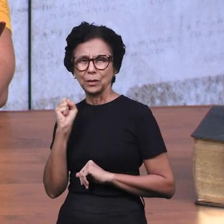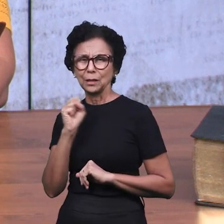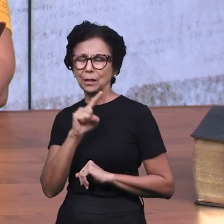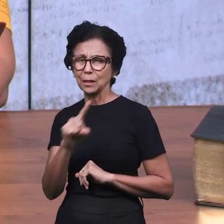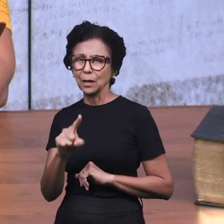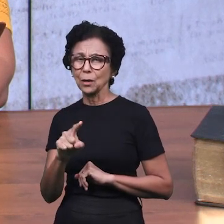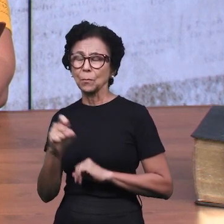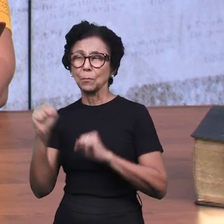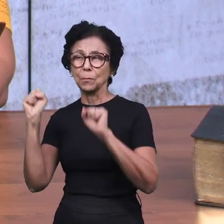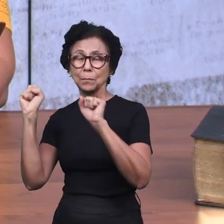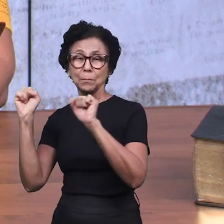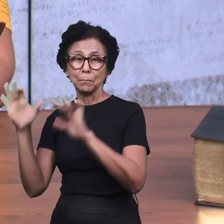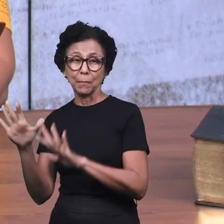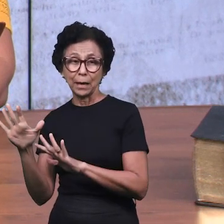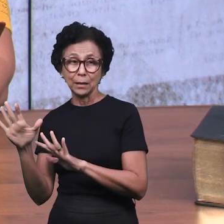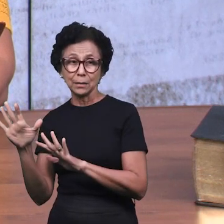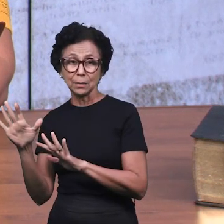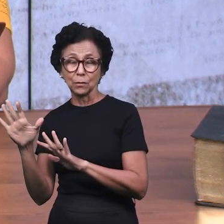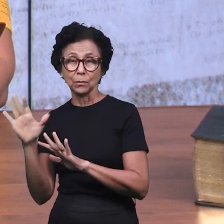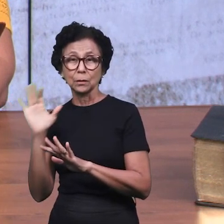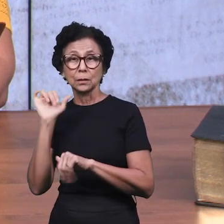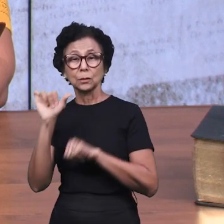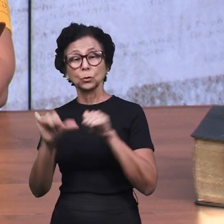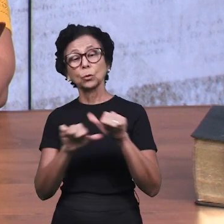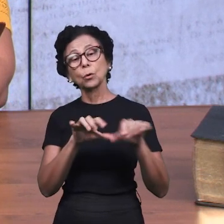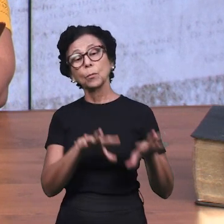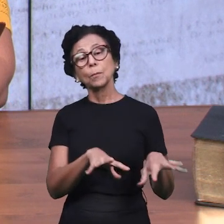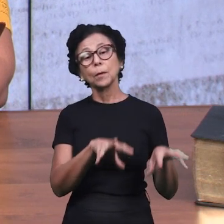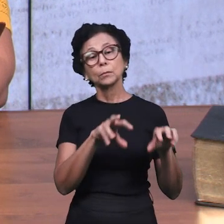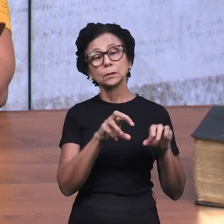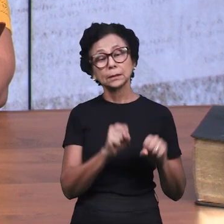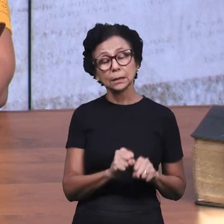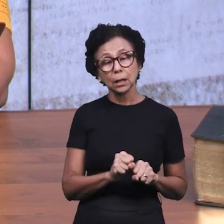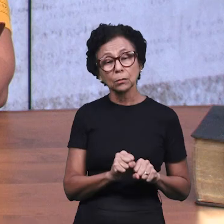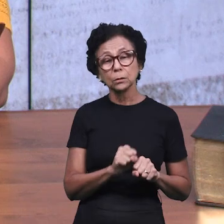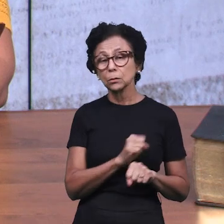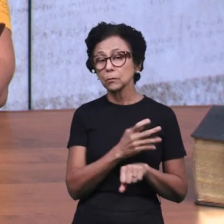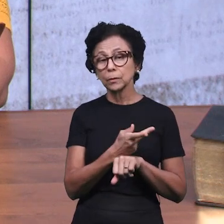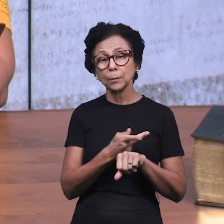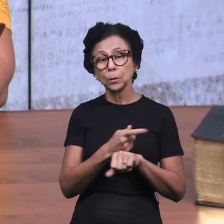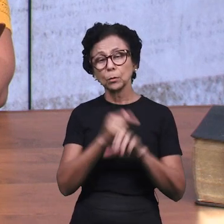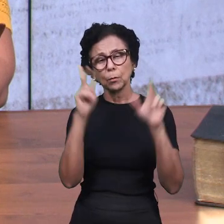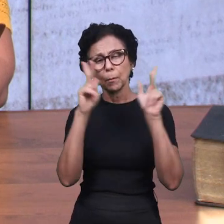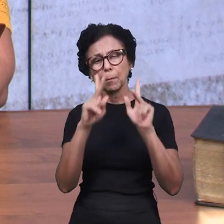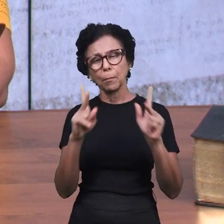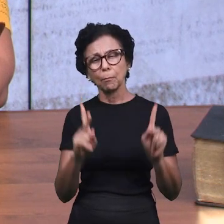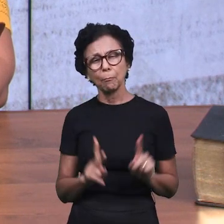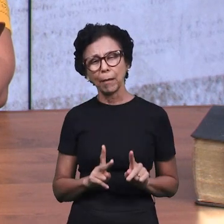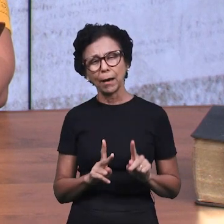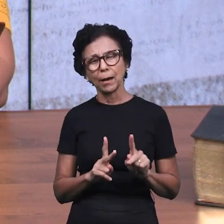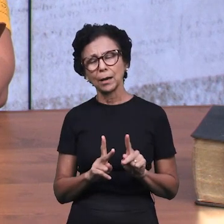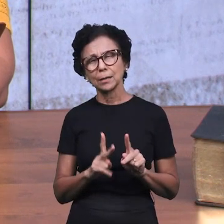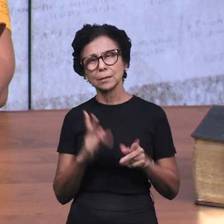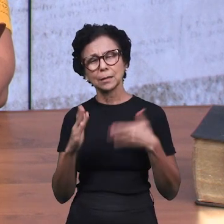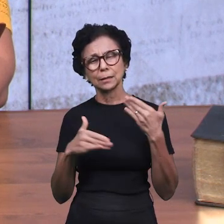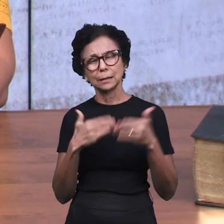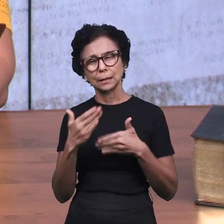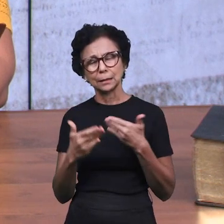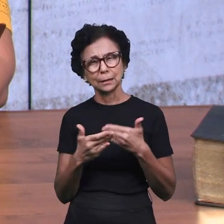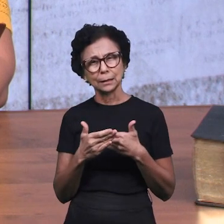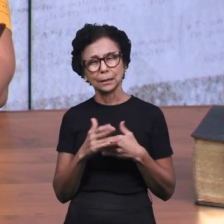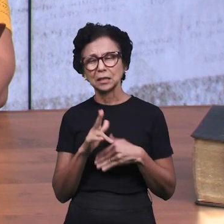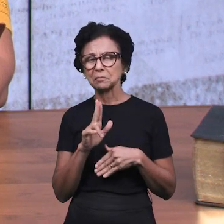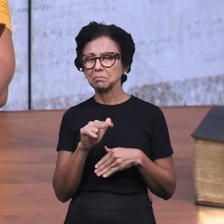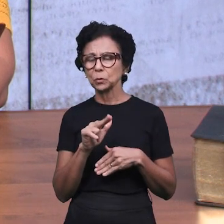amava. Não lhes procurarás nem paz nem bem em todos os teus dias para sempre.